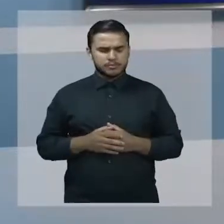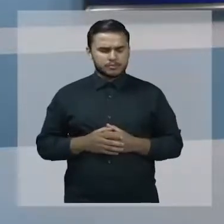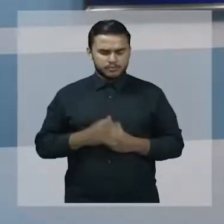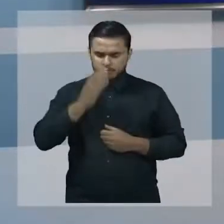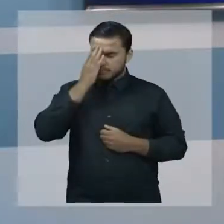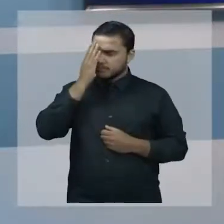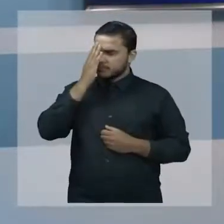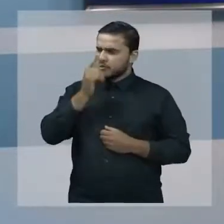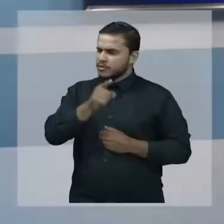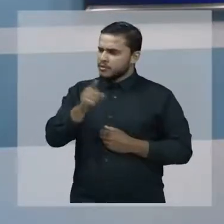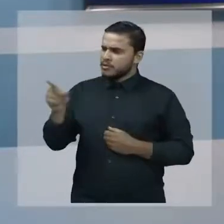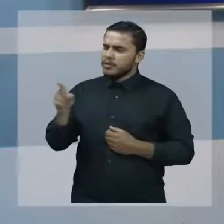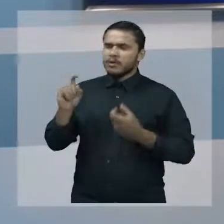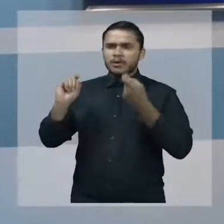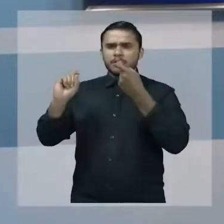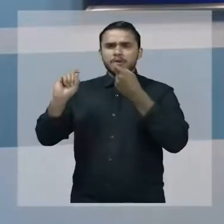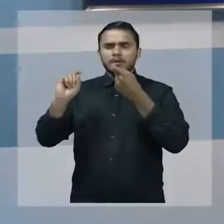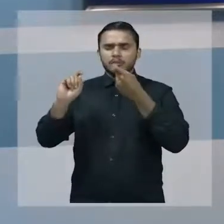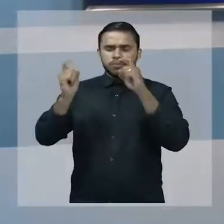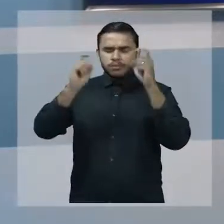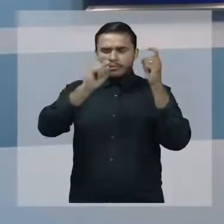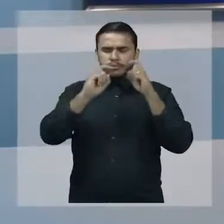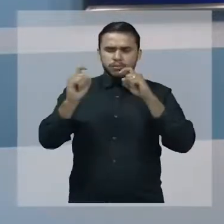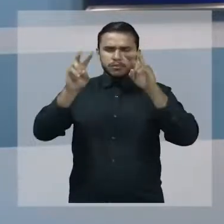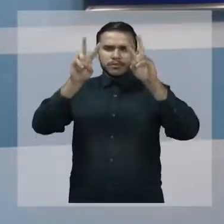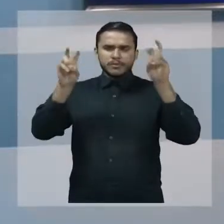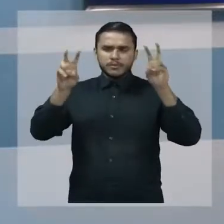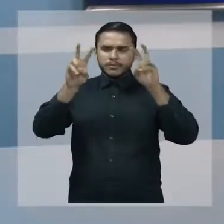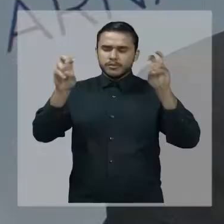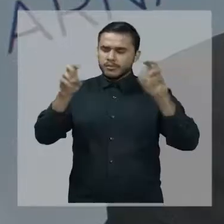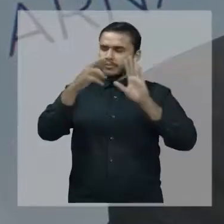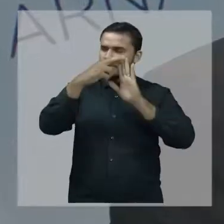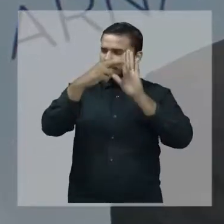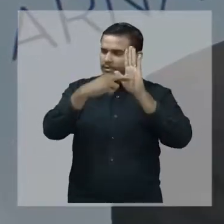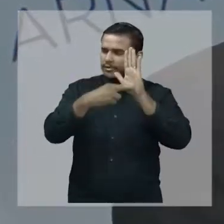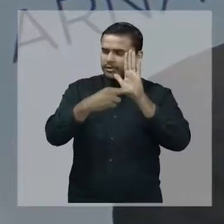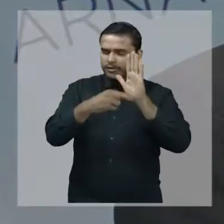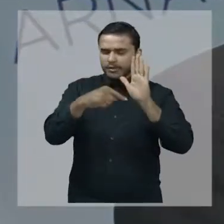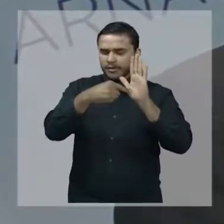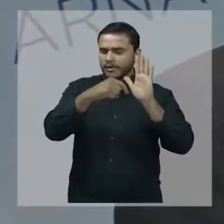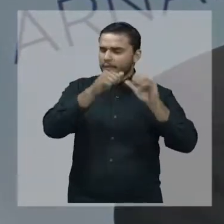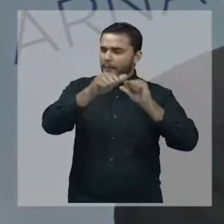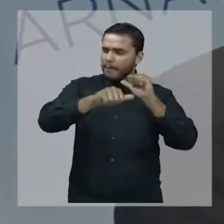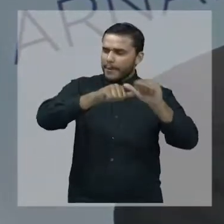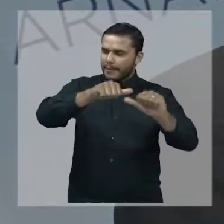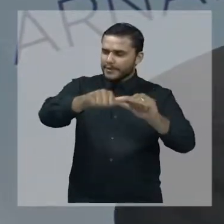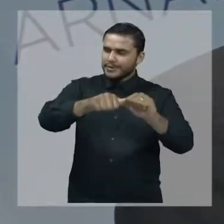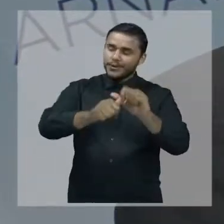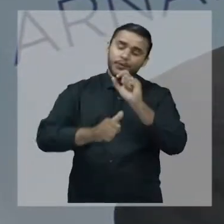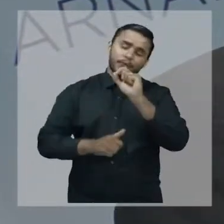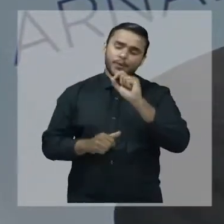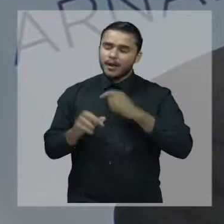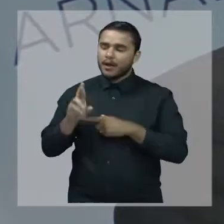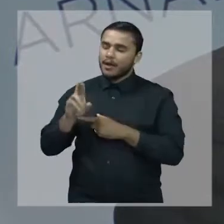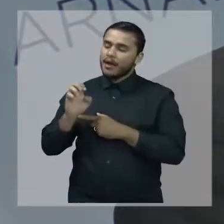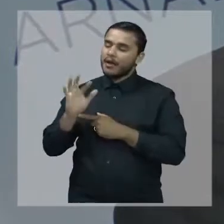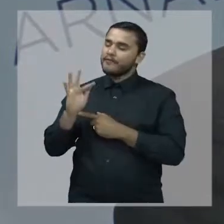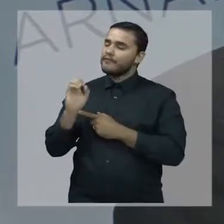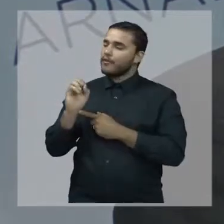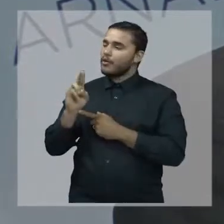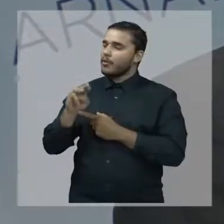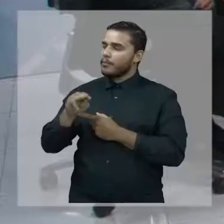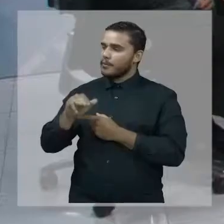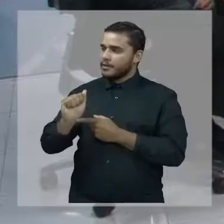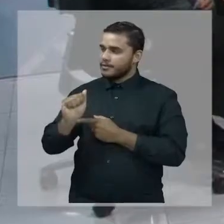para discutir uma reforma que deverá ocorrer, embora já esteja em tramitação e em discussão, mas deverá